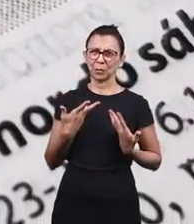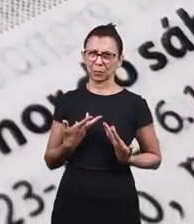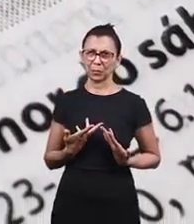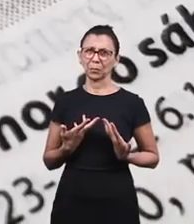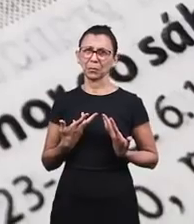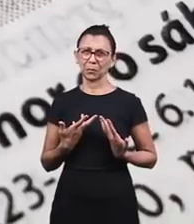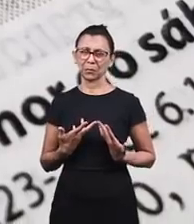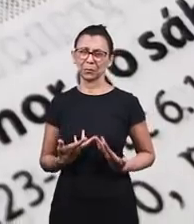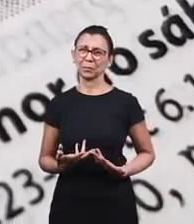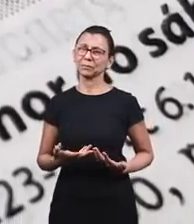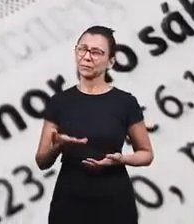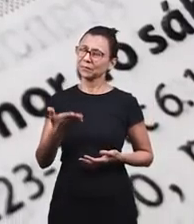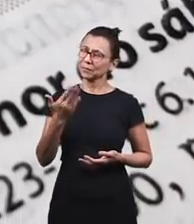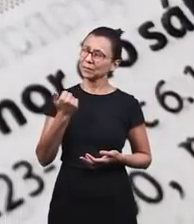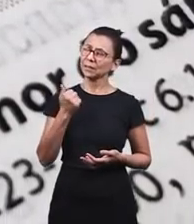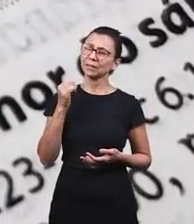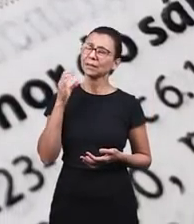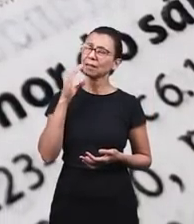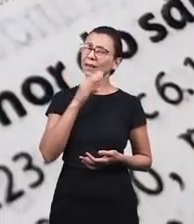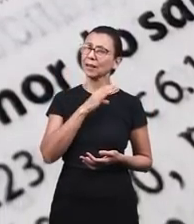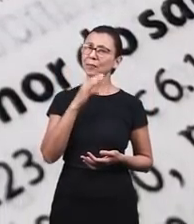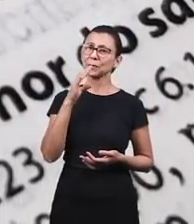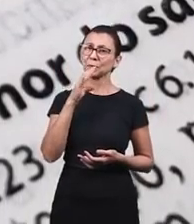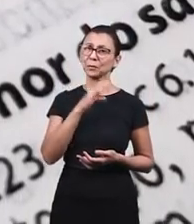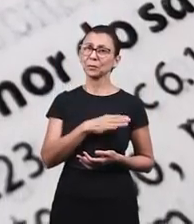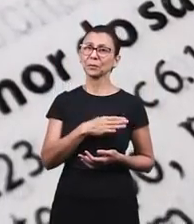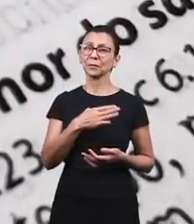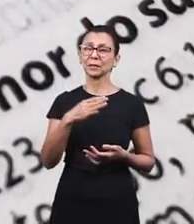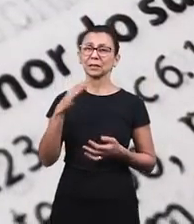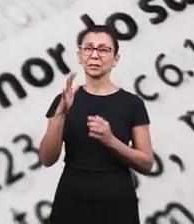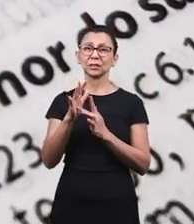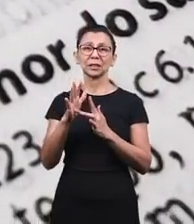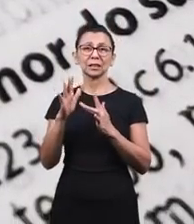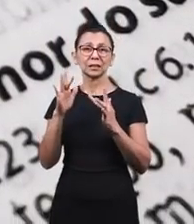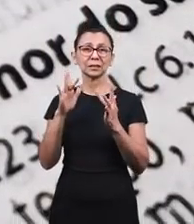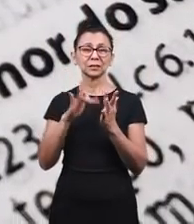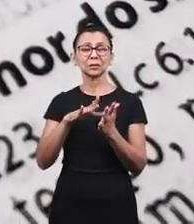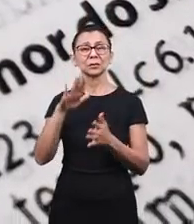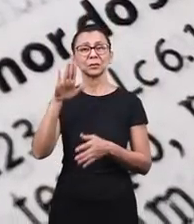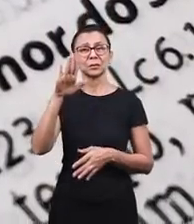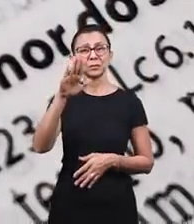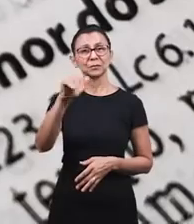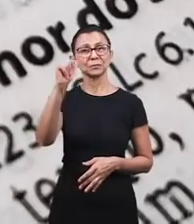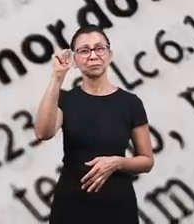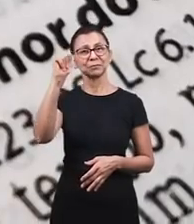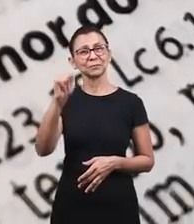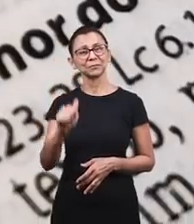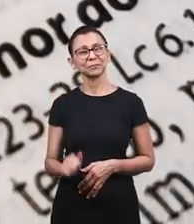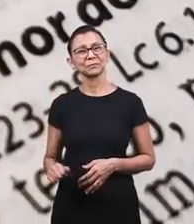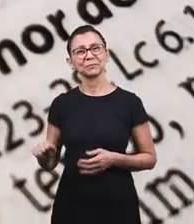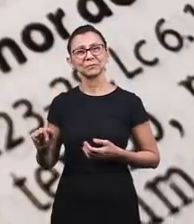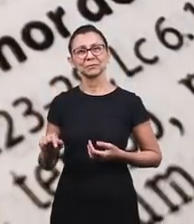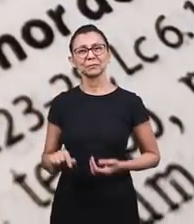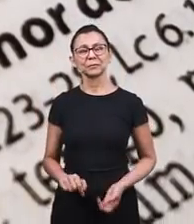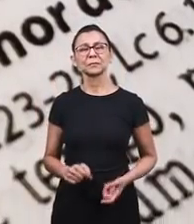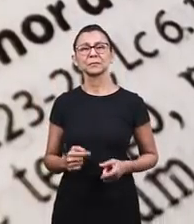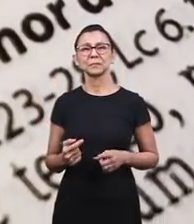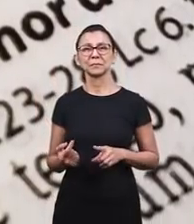Se estás cansado, vem já.